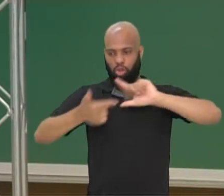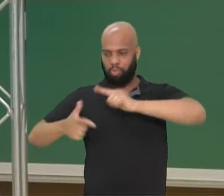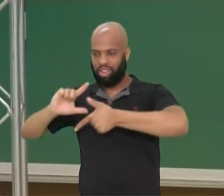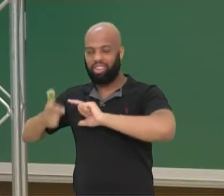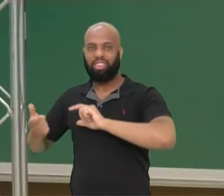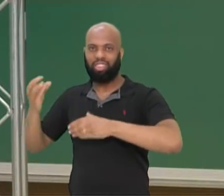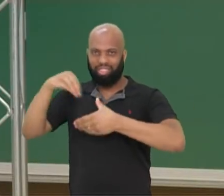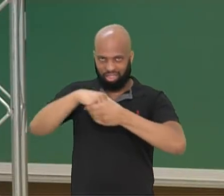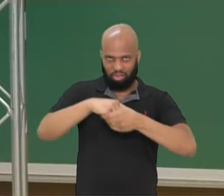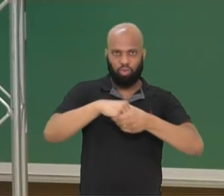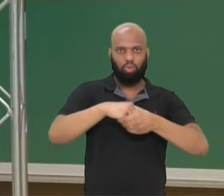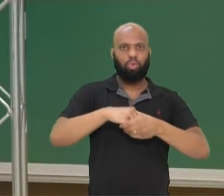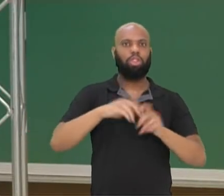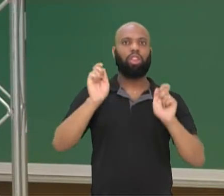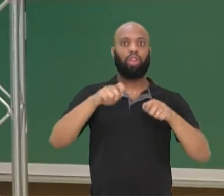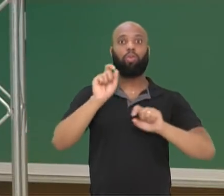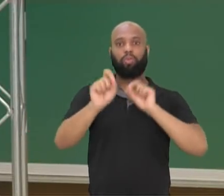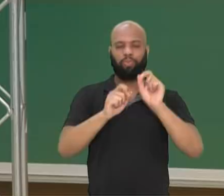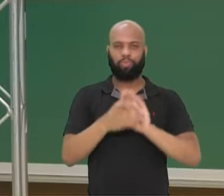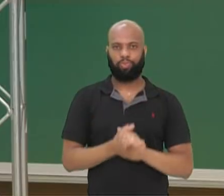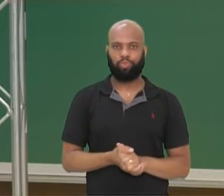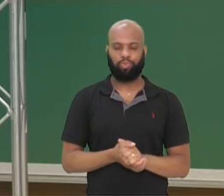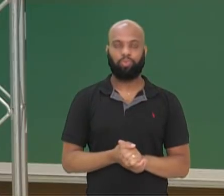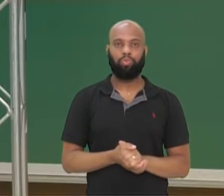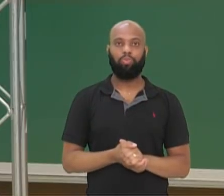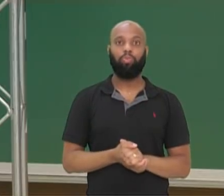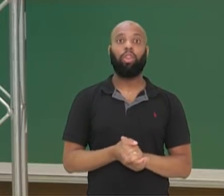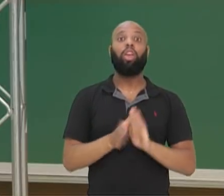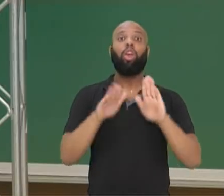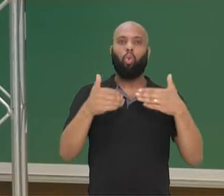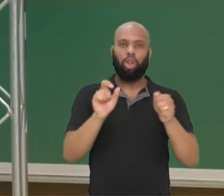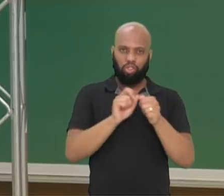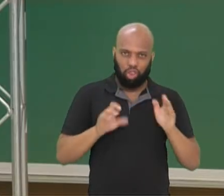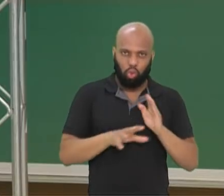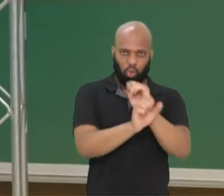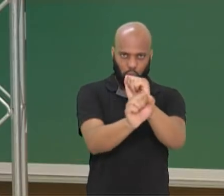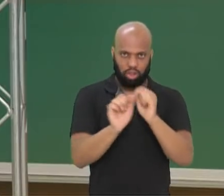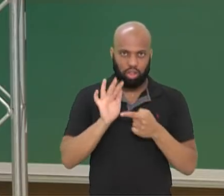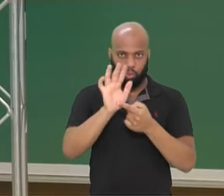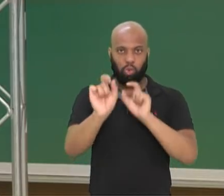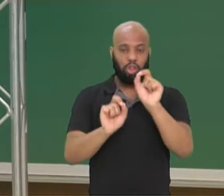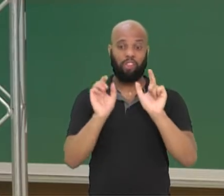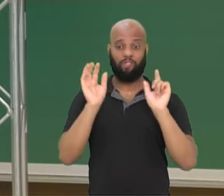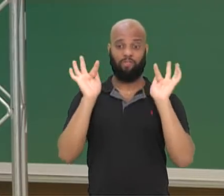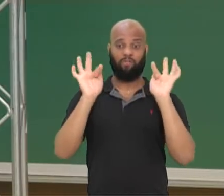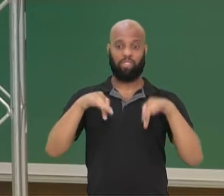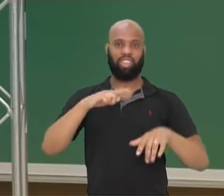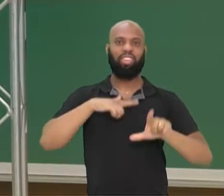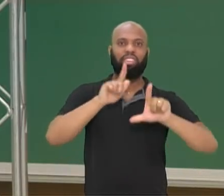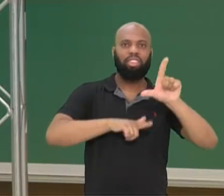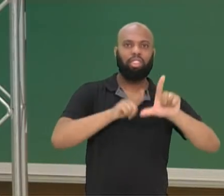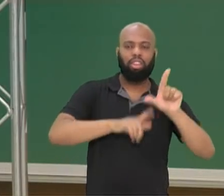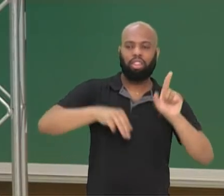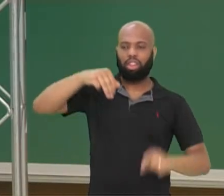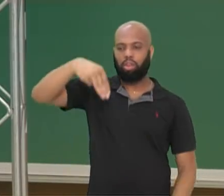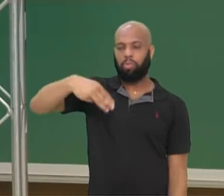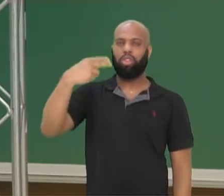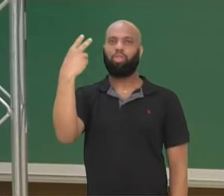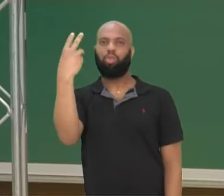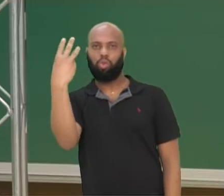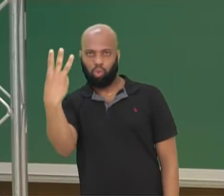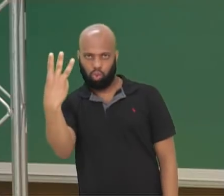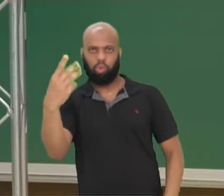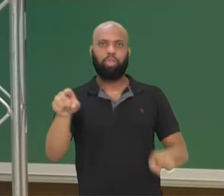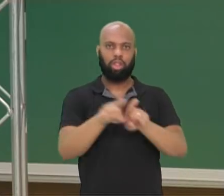unidade padrão é o metro cúbico, certo? Aí você tem os múltiplos do metro cúbico, que é o quilômetro cúbico, o